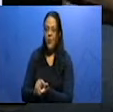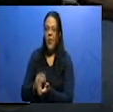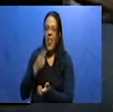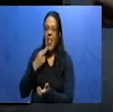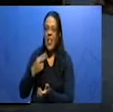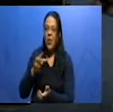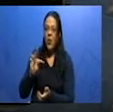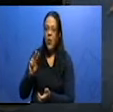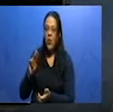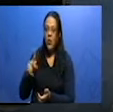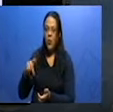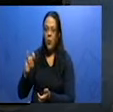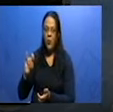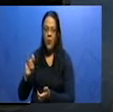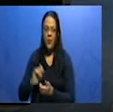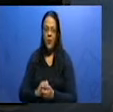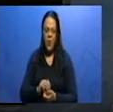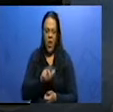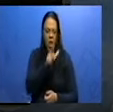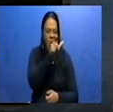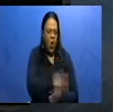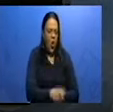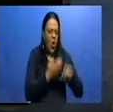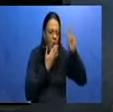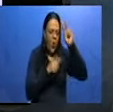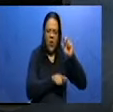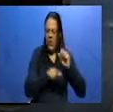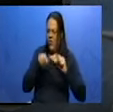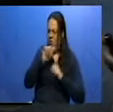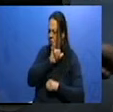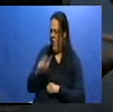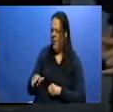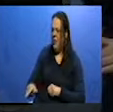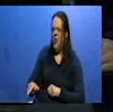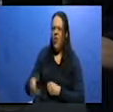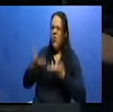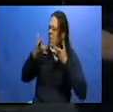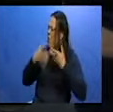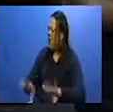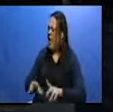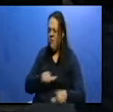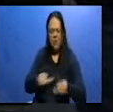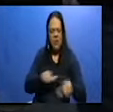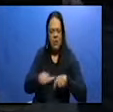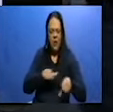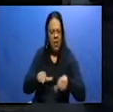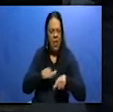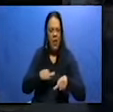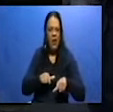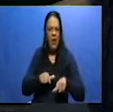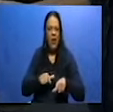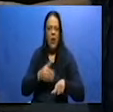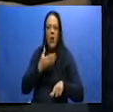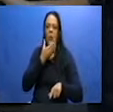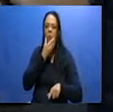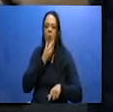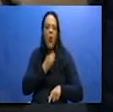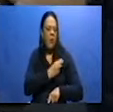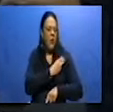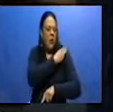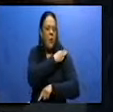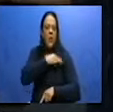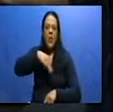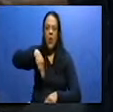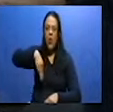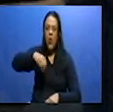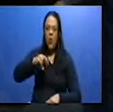o jesuíta, que não quer ficar trabalhando nas terras do Capitão Mor. Ele falou, olha, o que é isso? Vocês